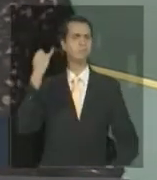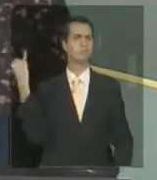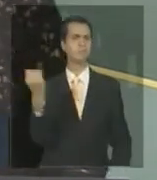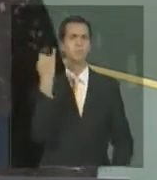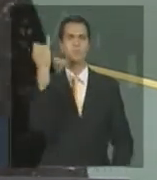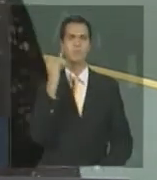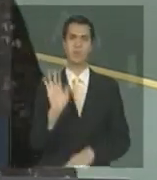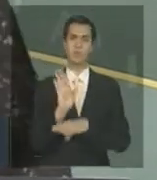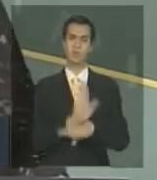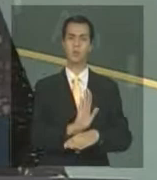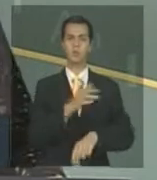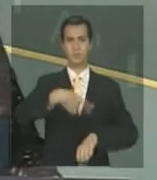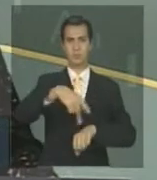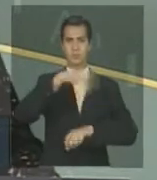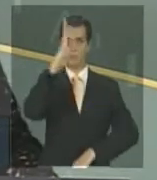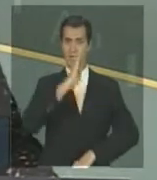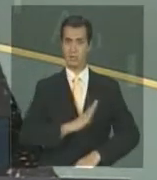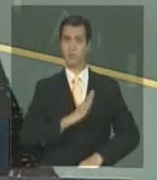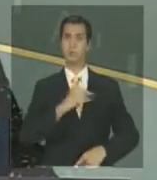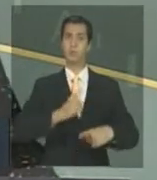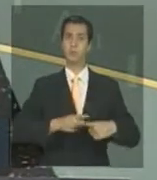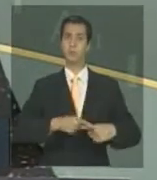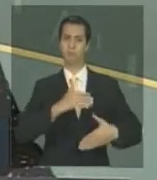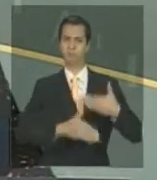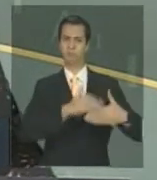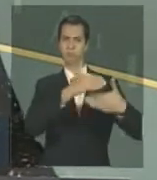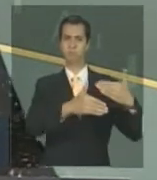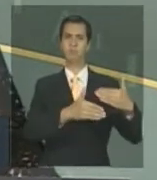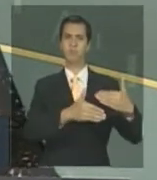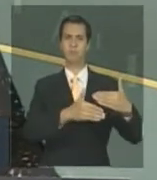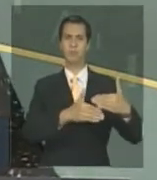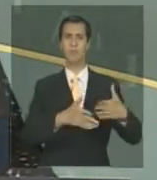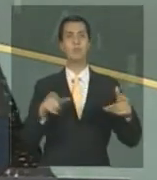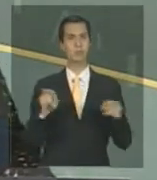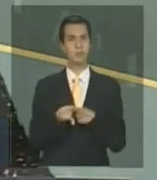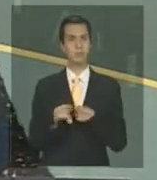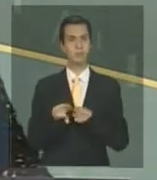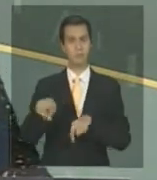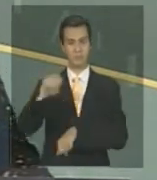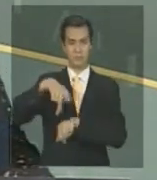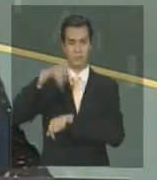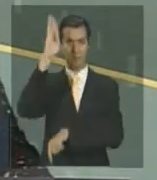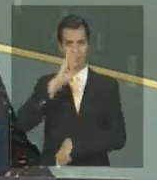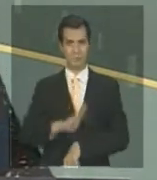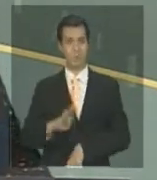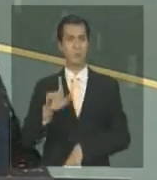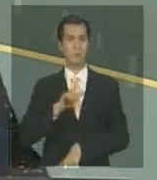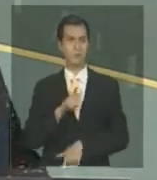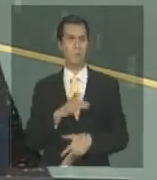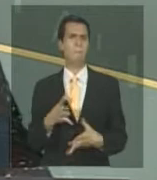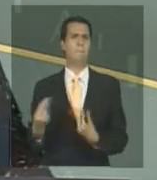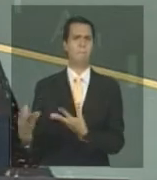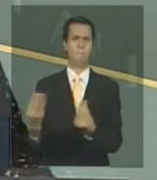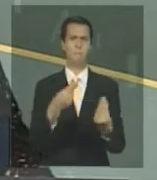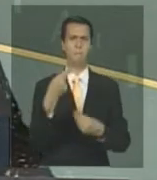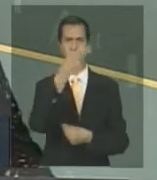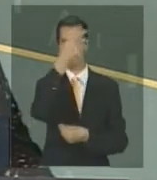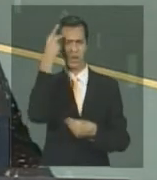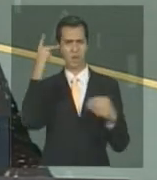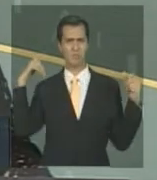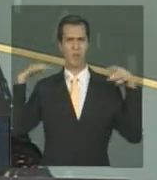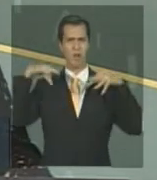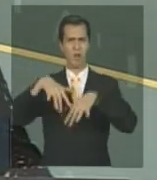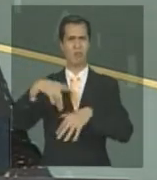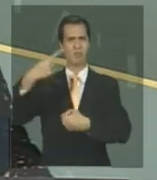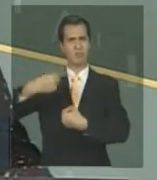e se desenvolve, para um país que enfrenta uma população crescentemente urbana, para um